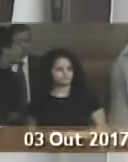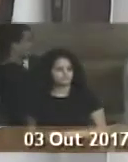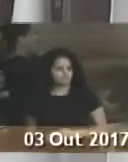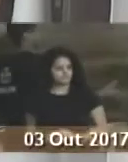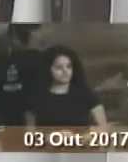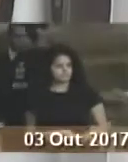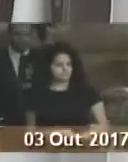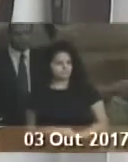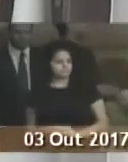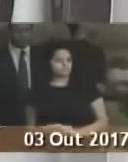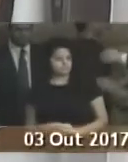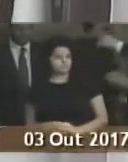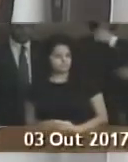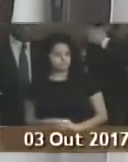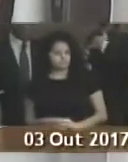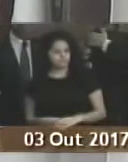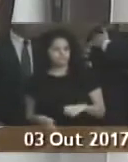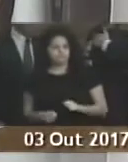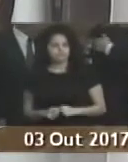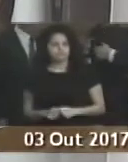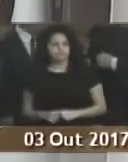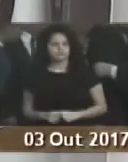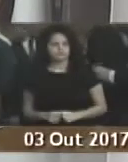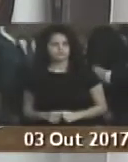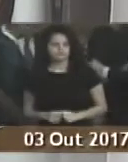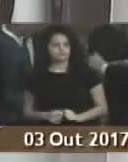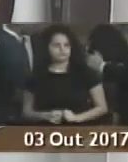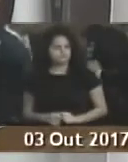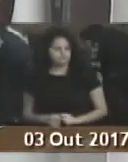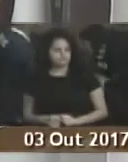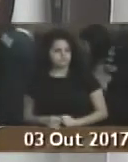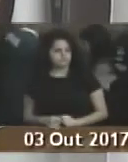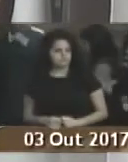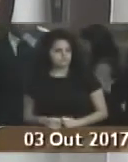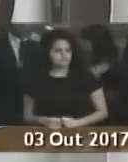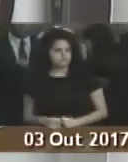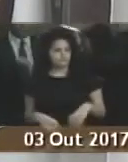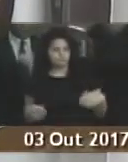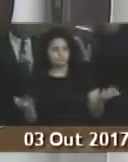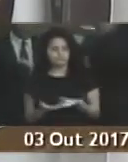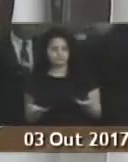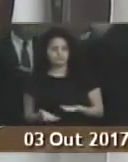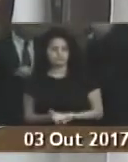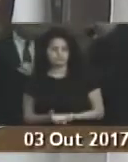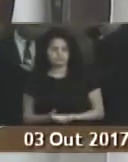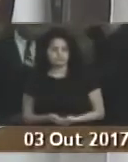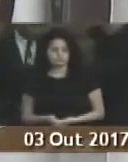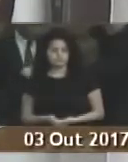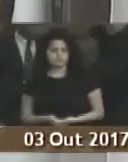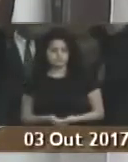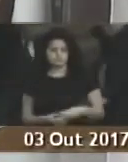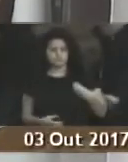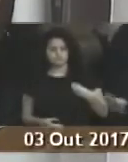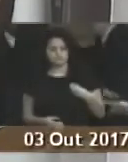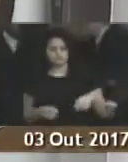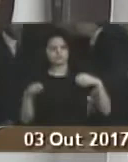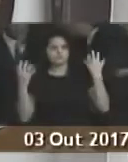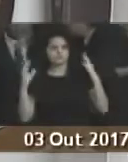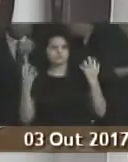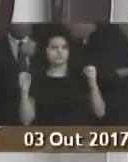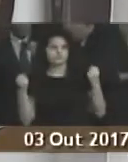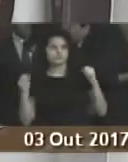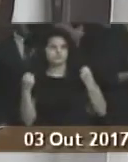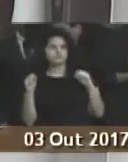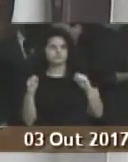expressivo, culminando com alguns títulos brasileiros em sua categoria. Hoje vive um grande momento como atleta promissor, sendo